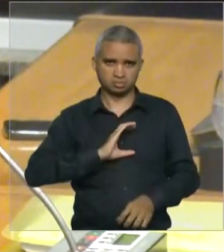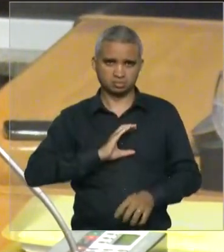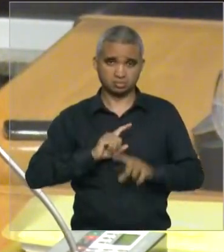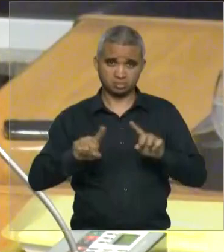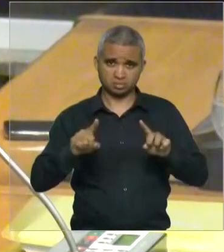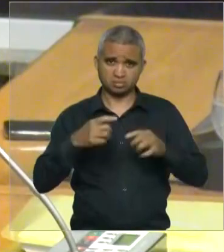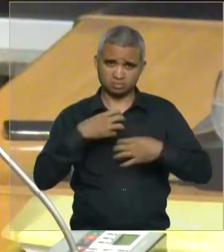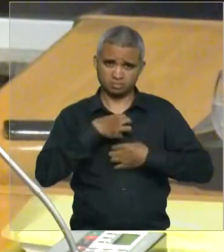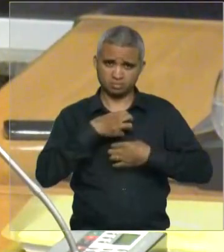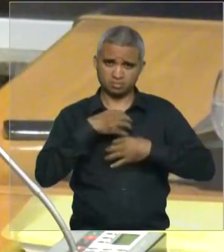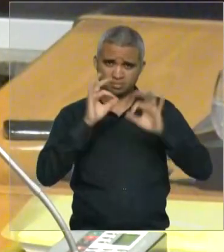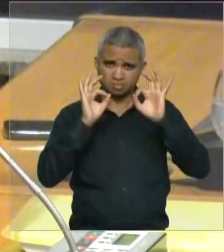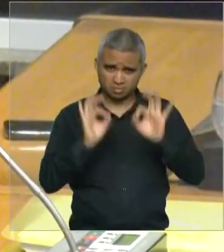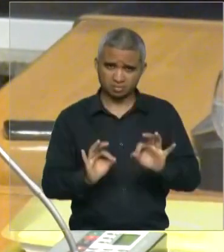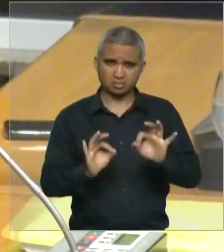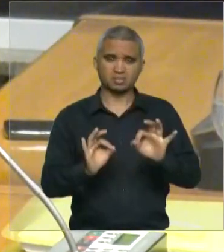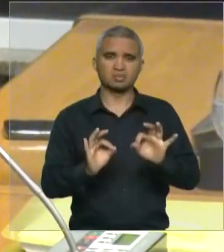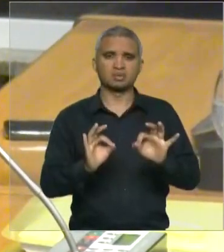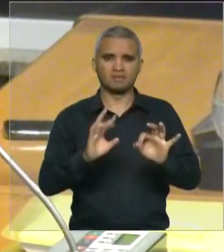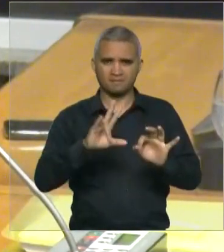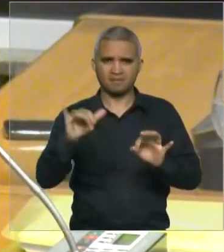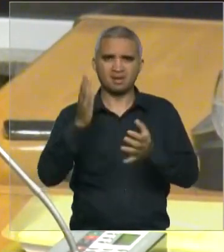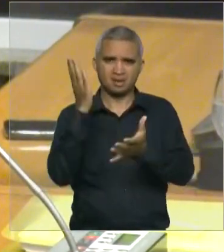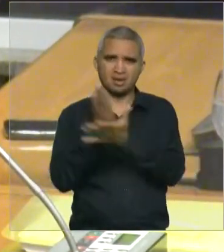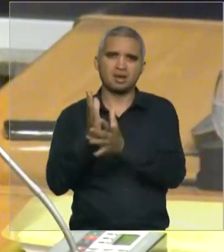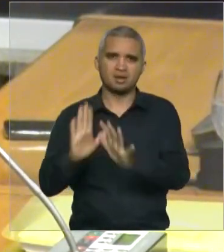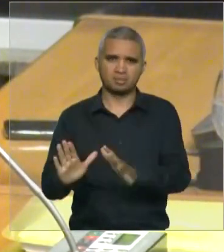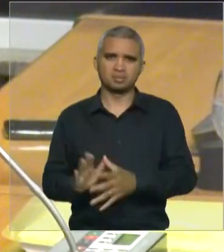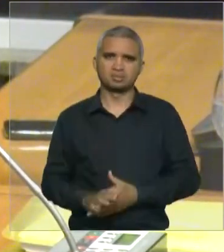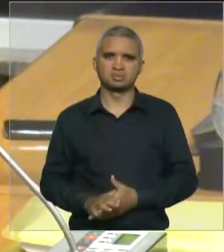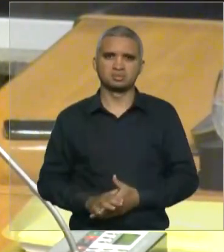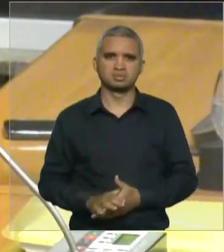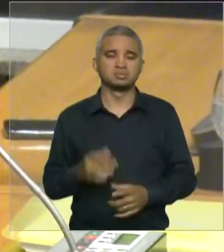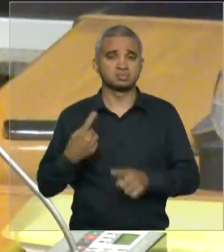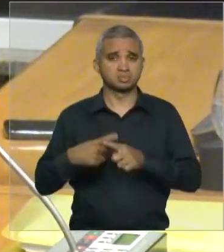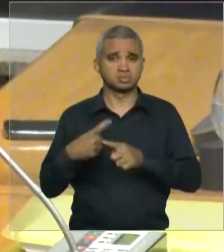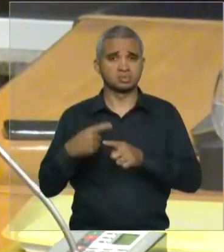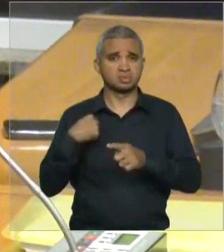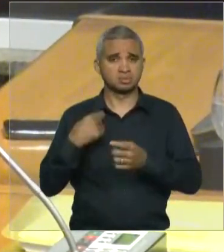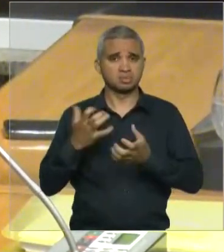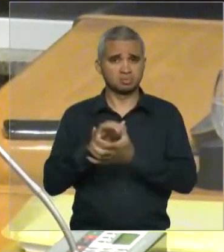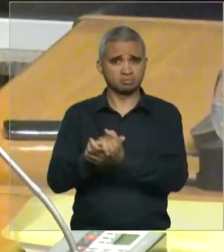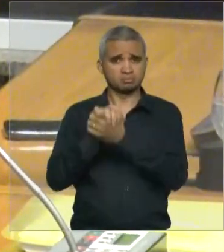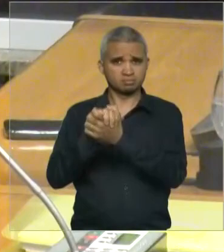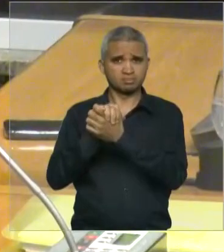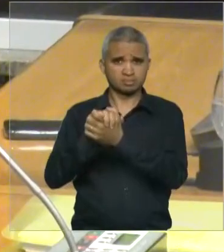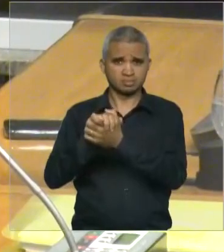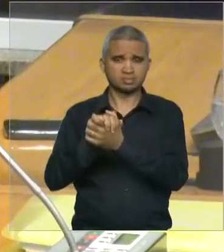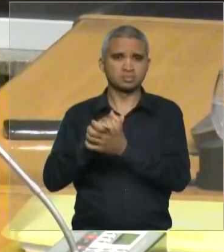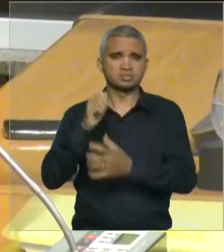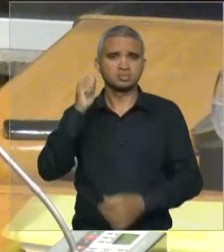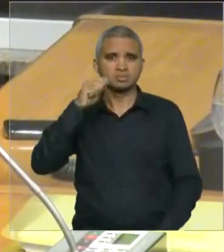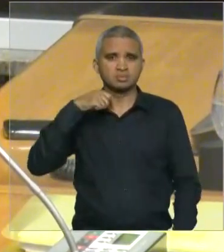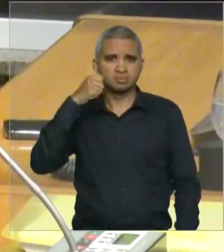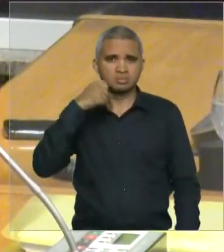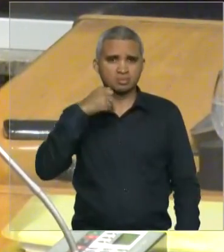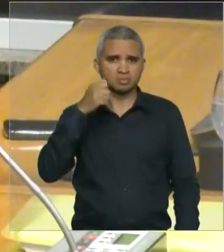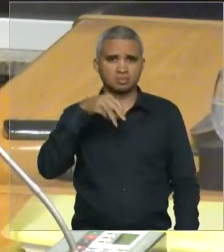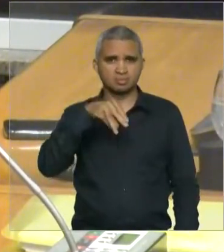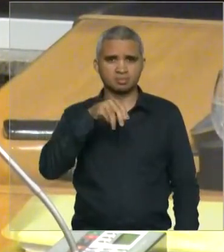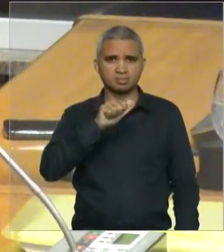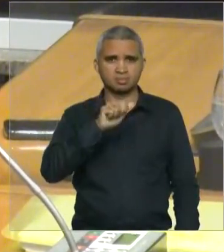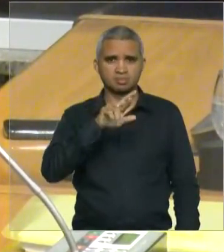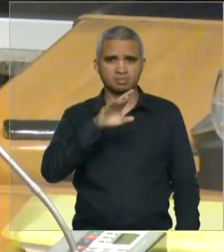certeza que essa situação vai parar. Parar porque eu quero parabenizar também o doutor Marcelo, que há pouco falava comigo, o desembargador